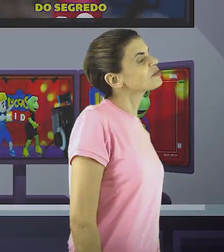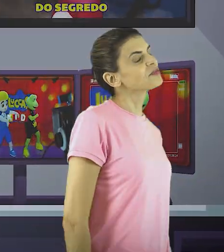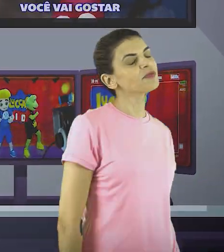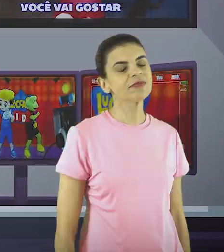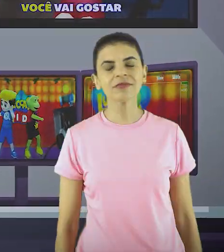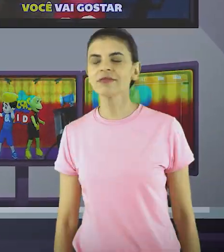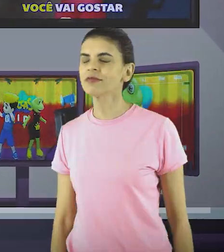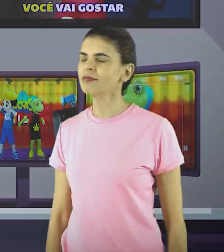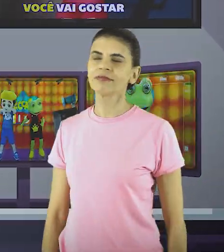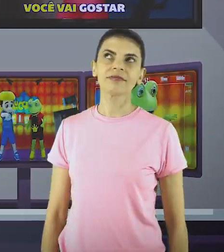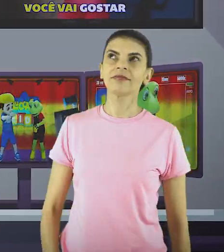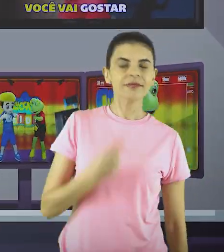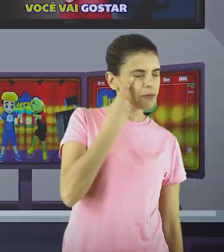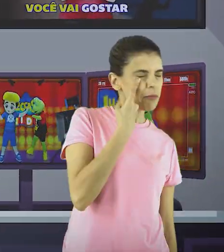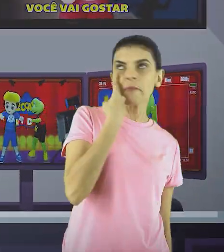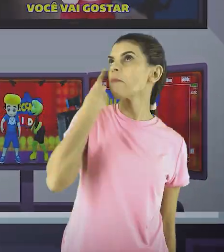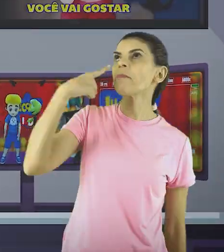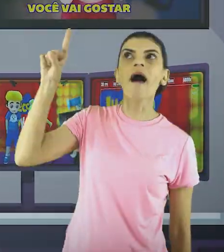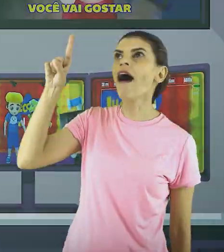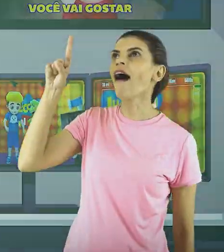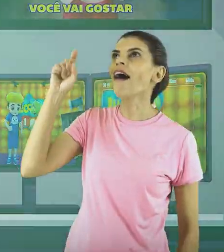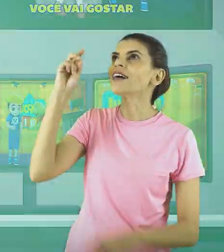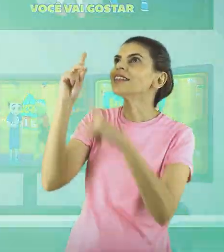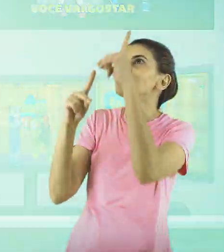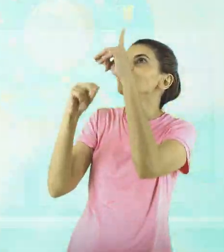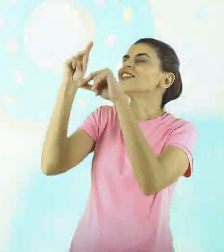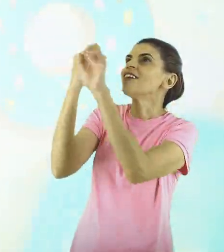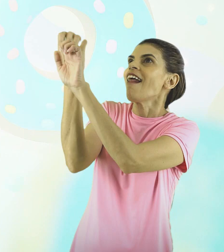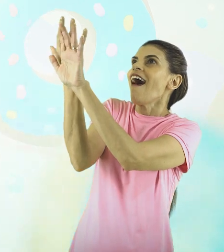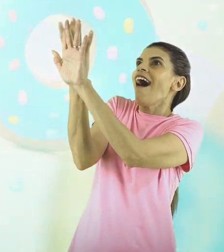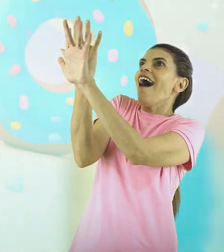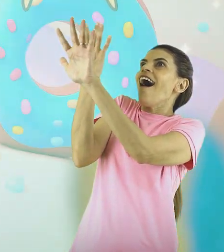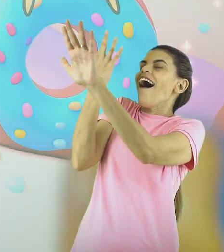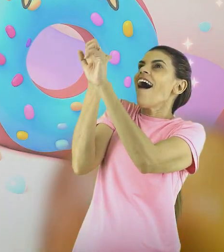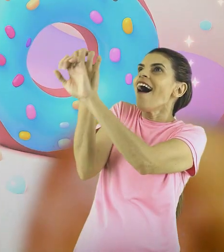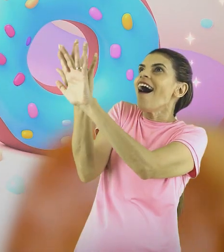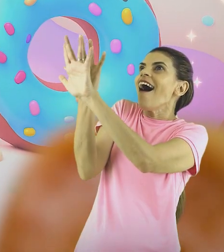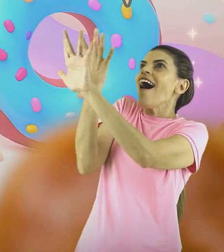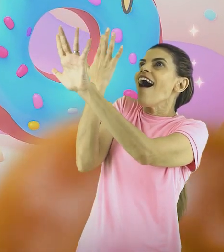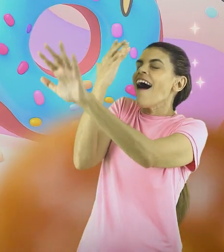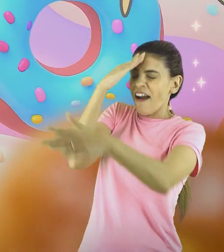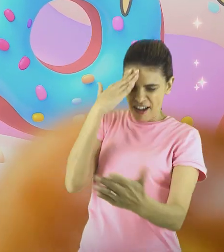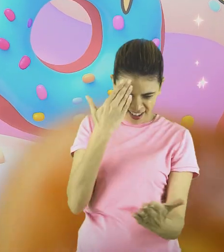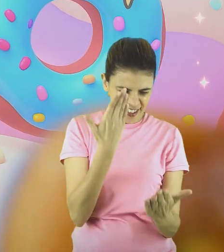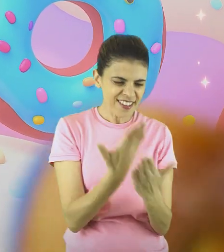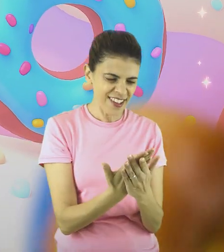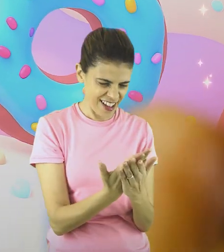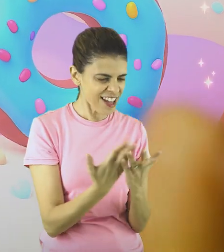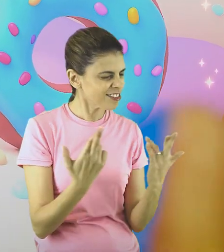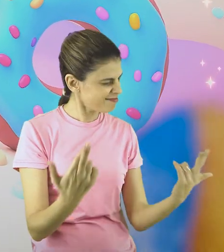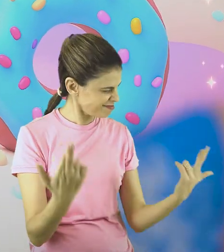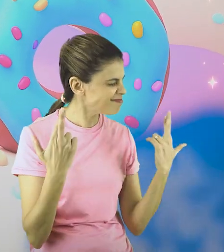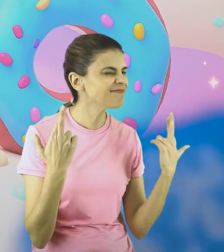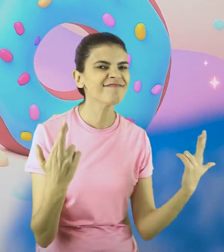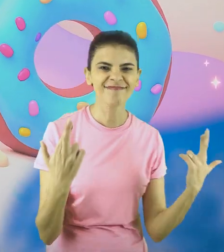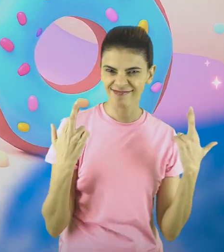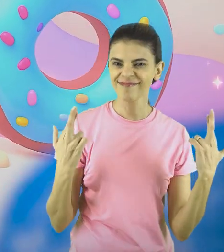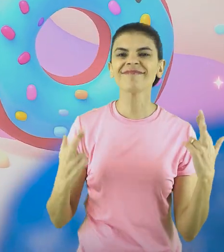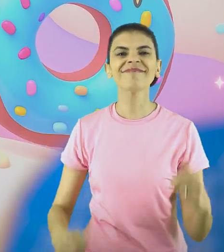Até que um dia uma estrela brilhou e me fez acreditar